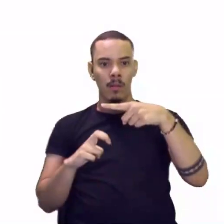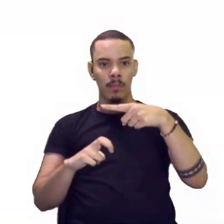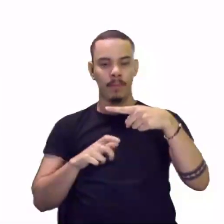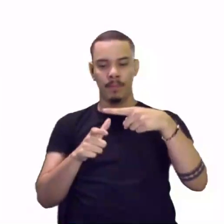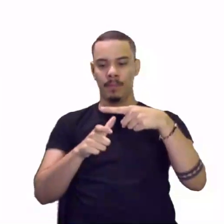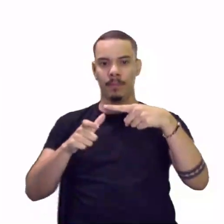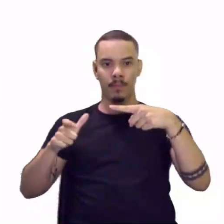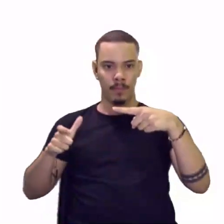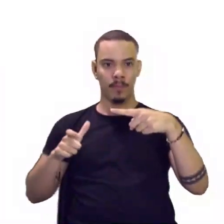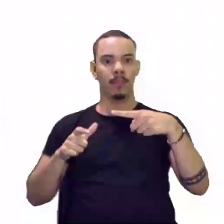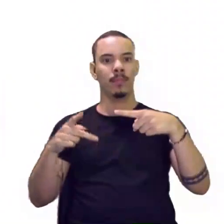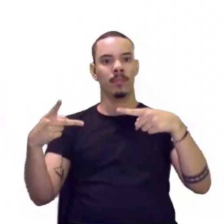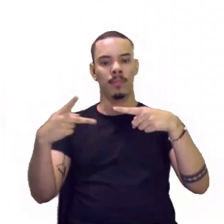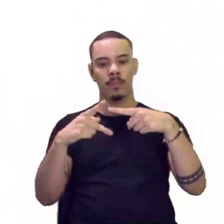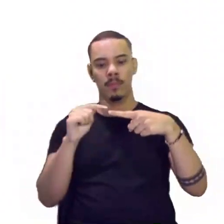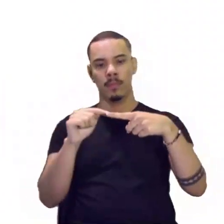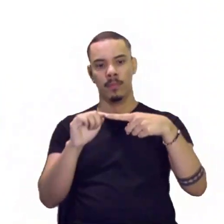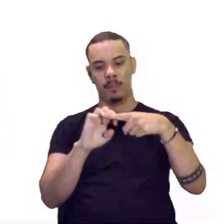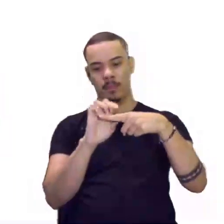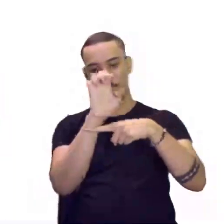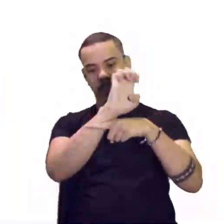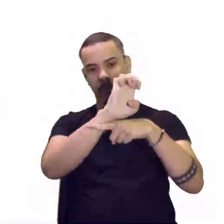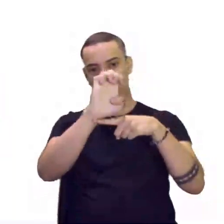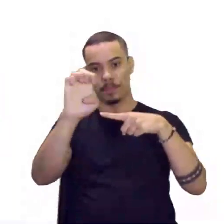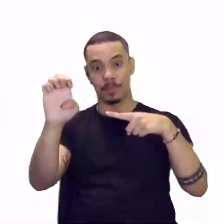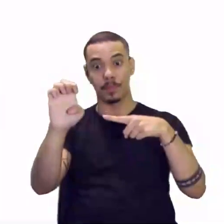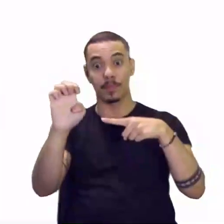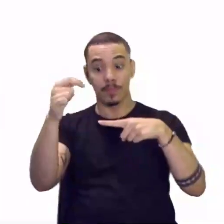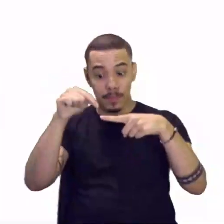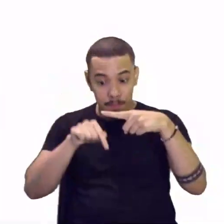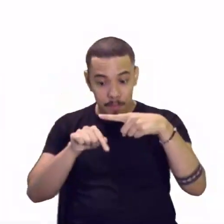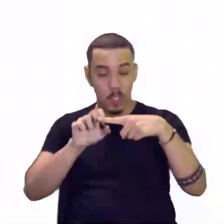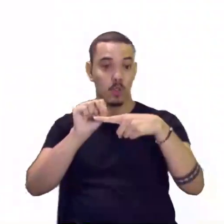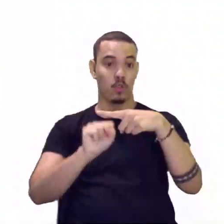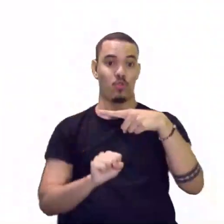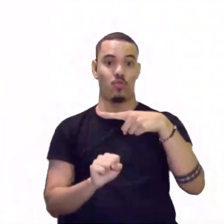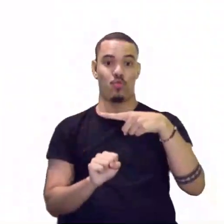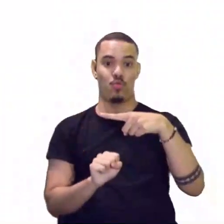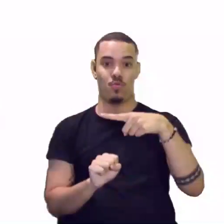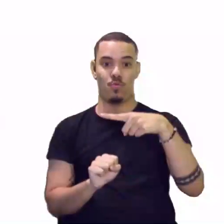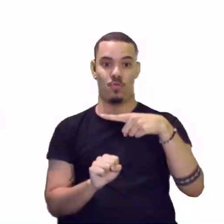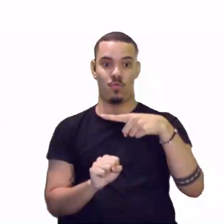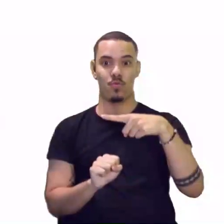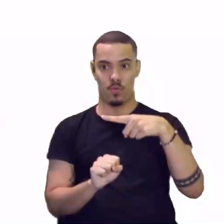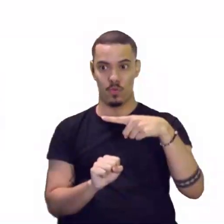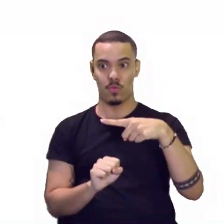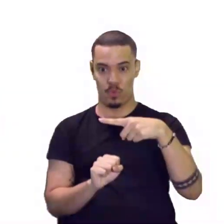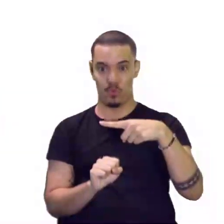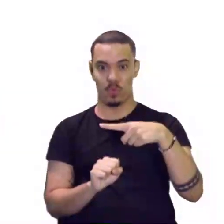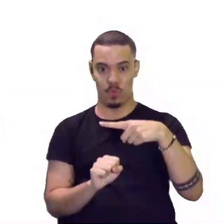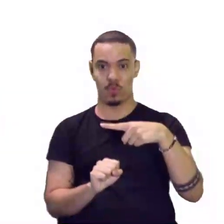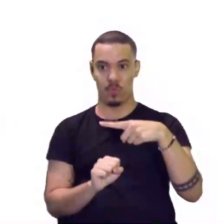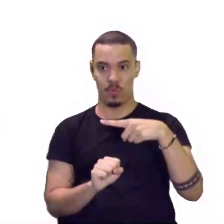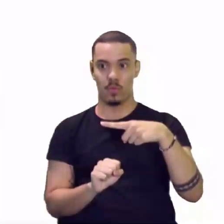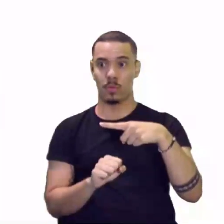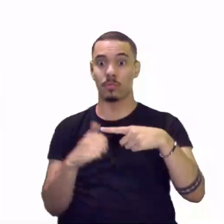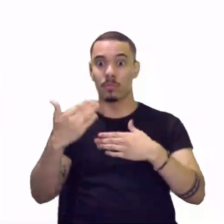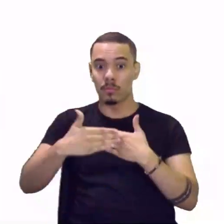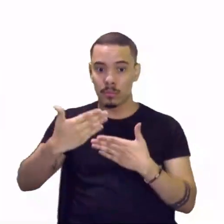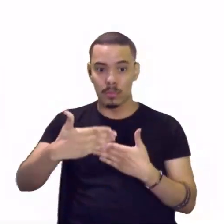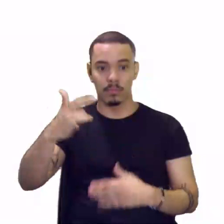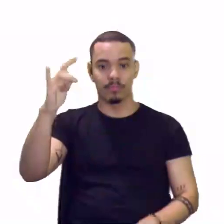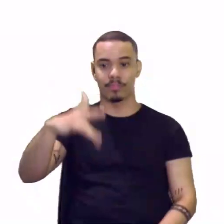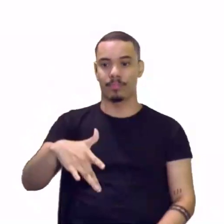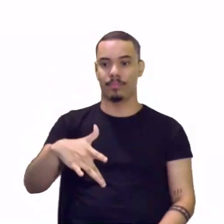território brasileiro está localizado no hemisfério sul. E, certo, galera? O restante do Brasil, uma